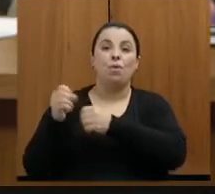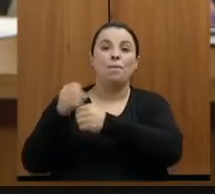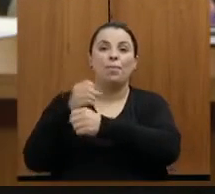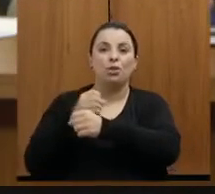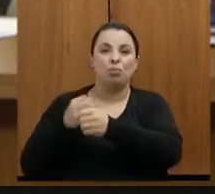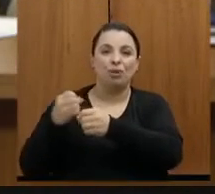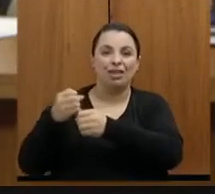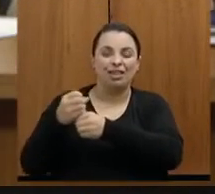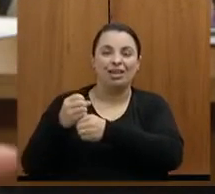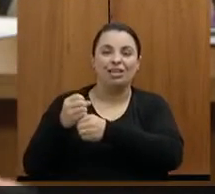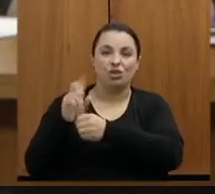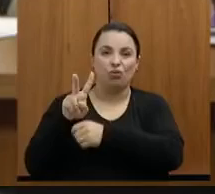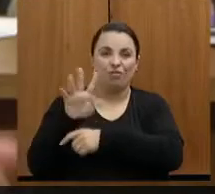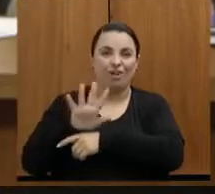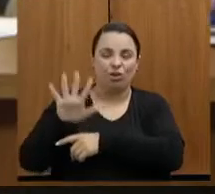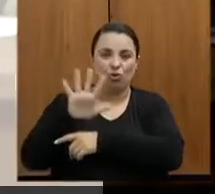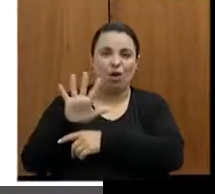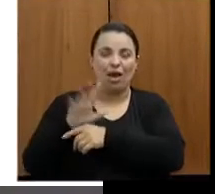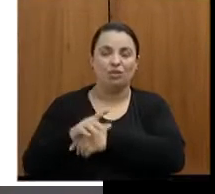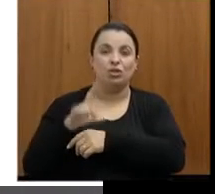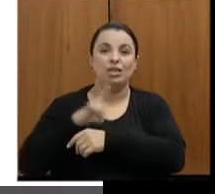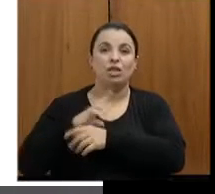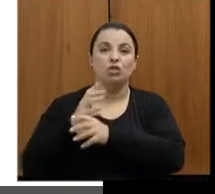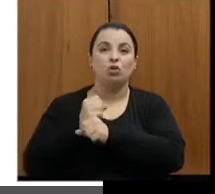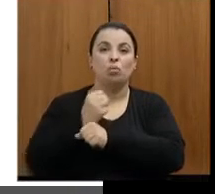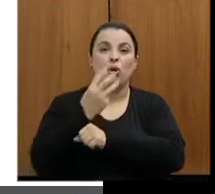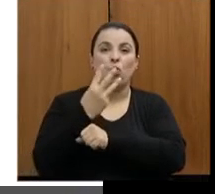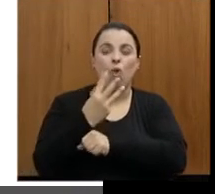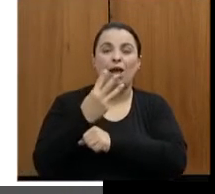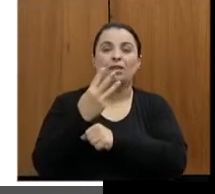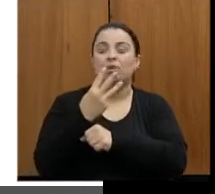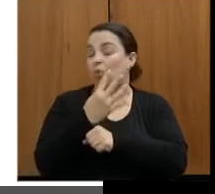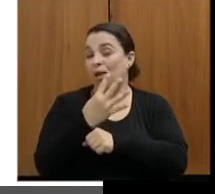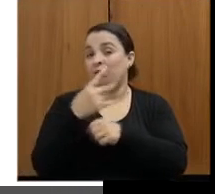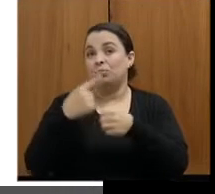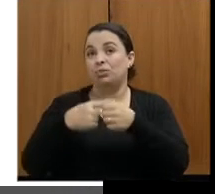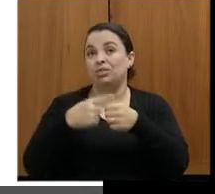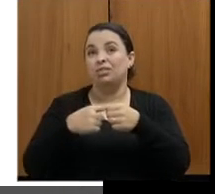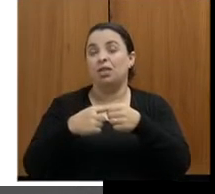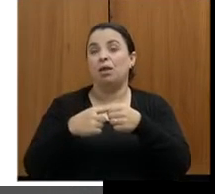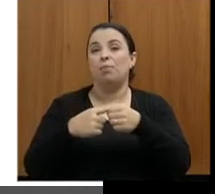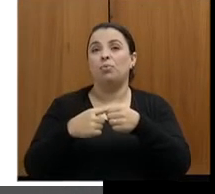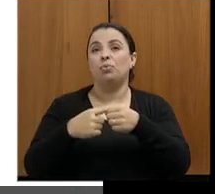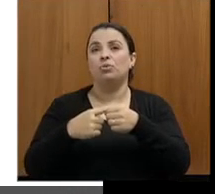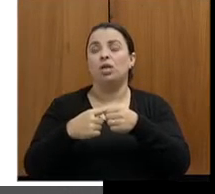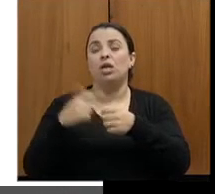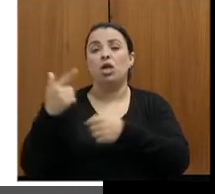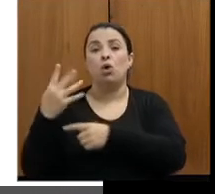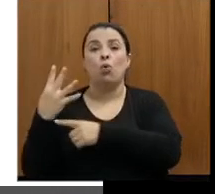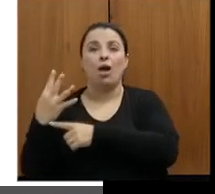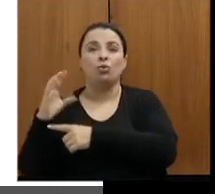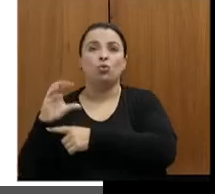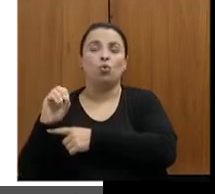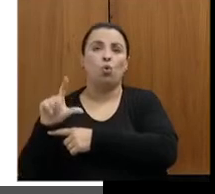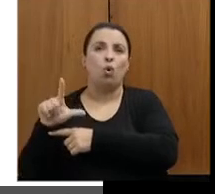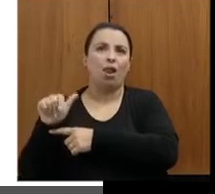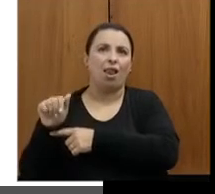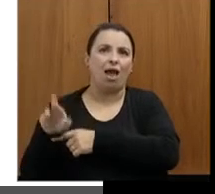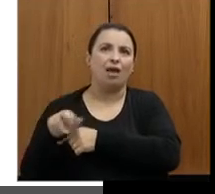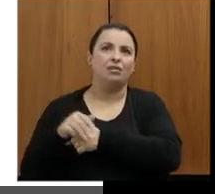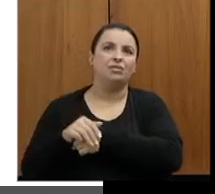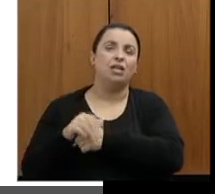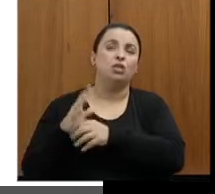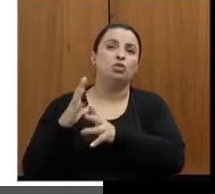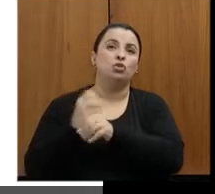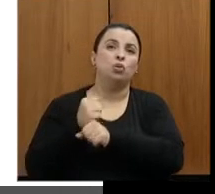os quatro municípios do Núcleo Metropolitano e 24 municípios do Colar. Total, 28 municípios, que é a área territorial de